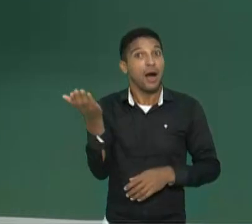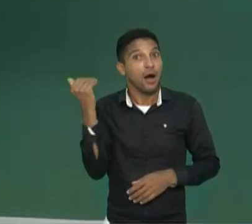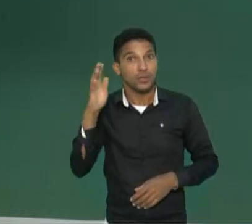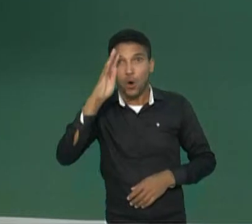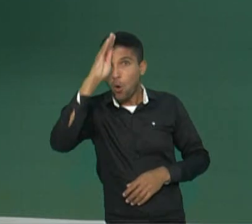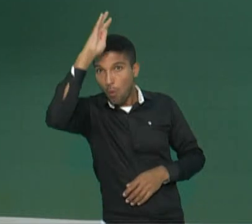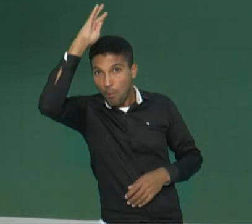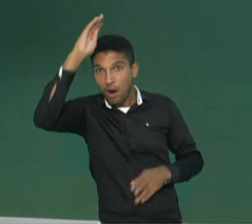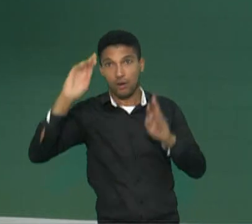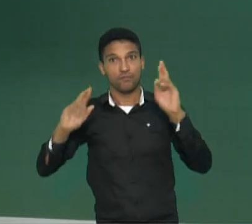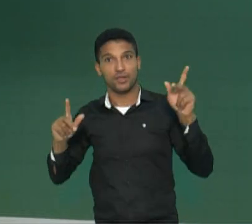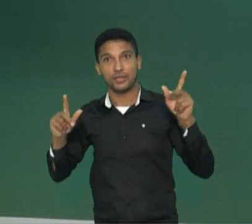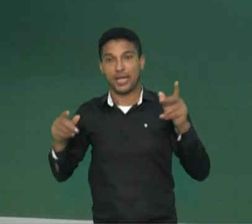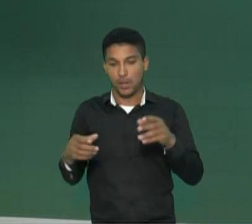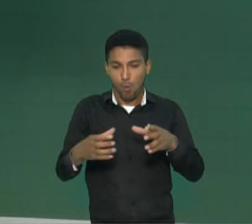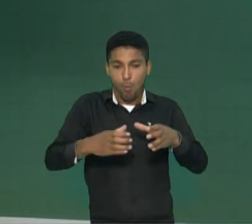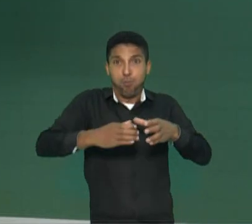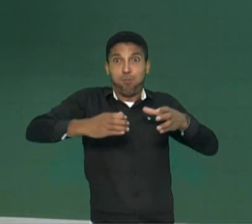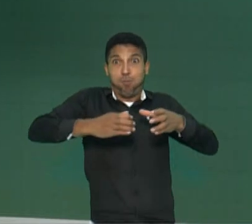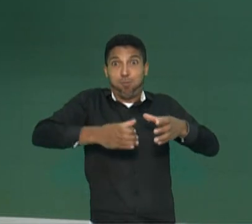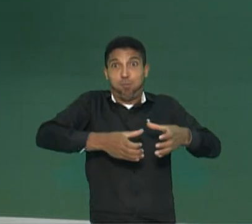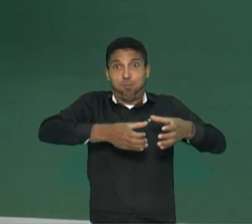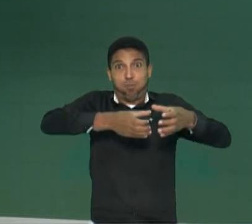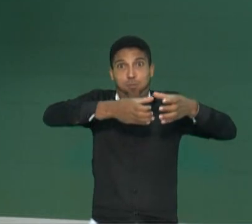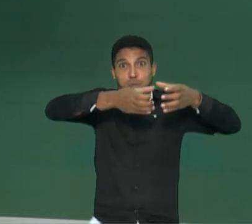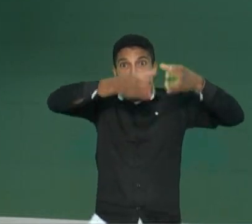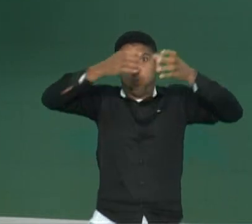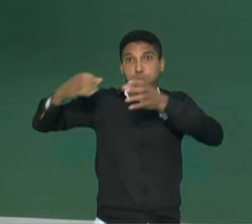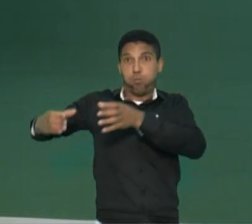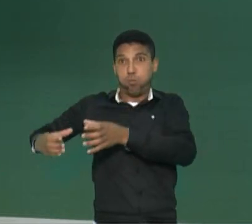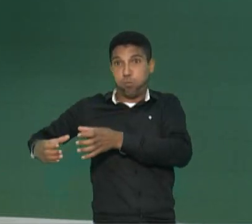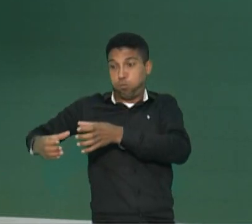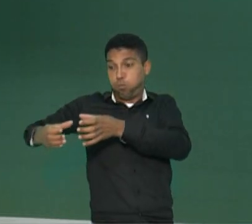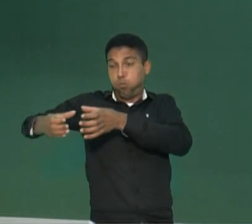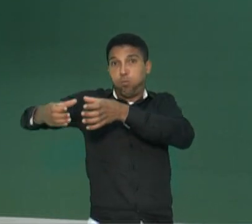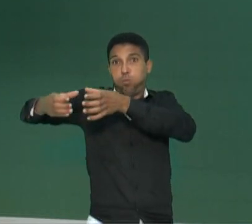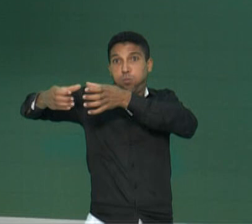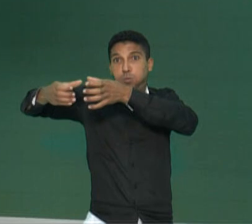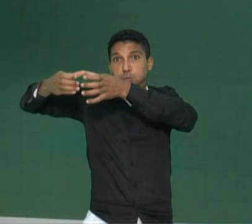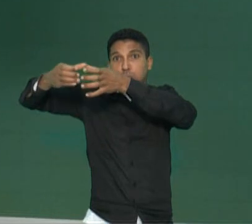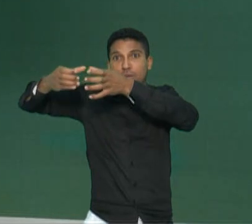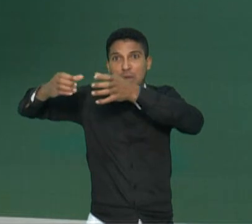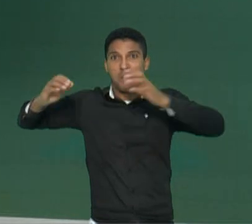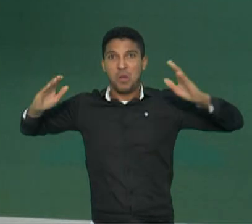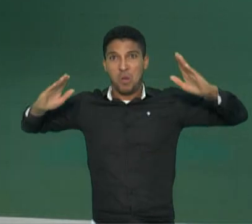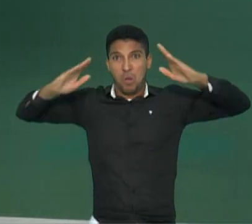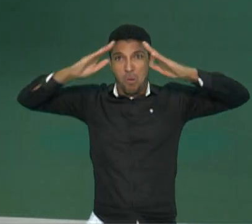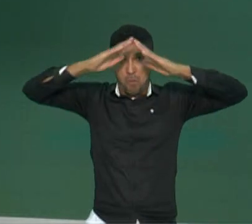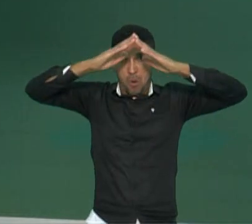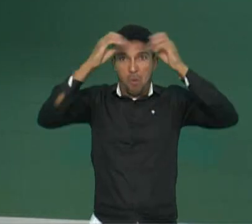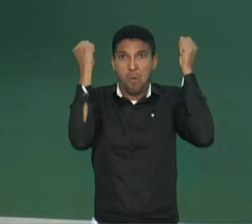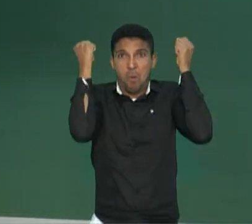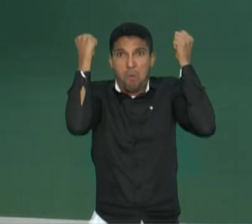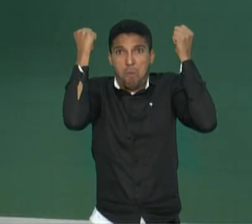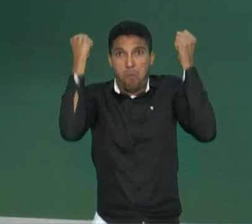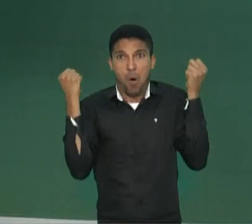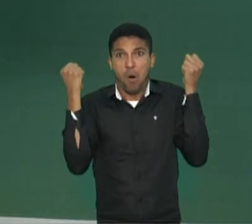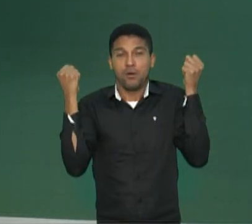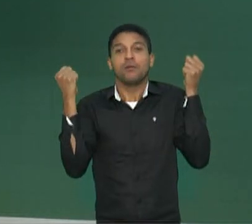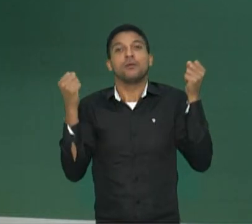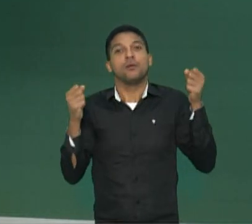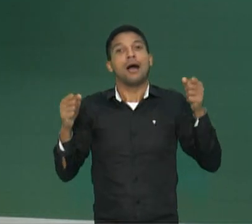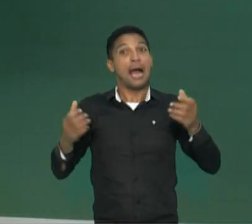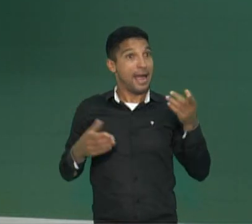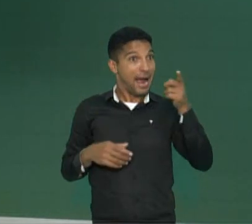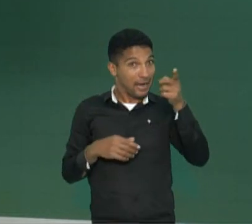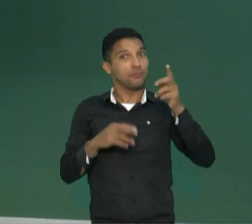para sustentar, né, que eram acoplados à parede para sustentar o peso, né? Então aqui eles ficam mais externamente, tem menos contraforte,